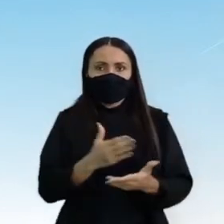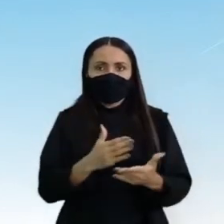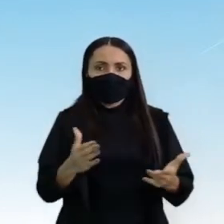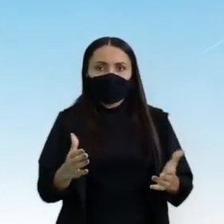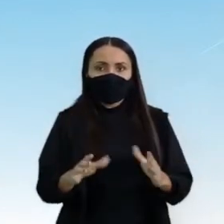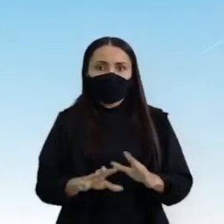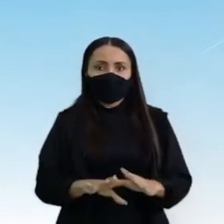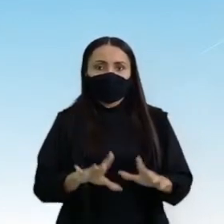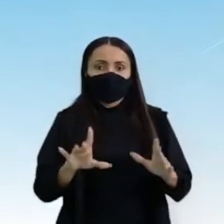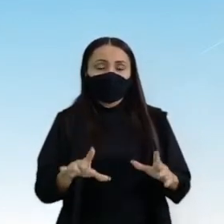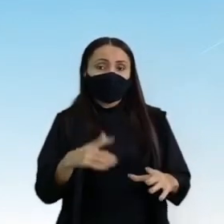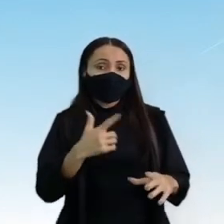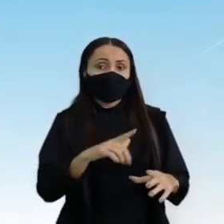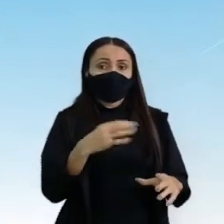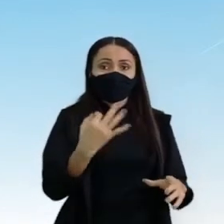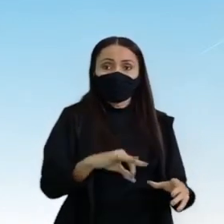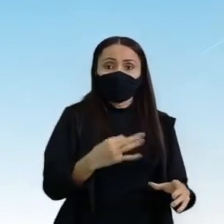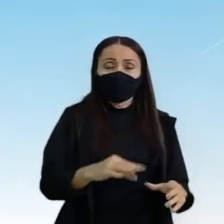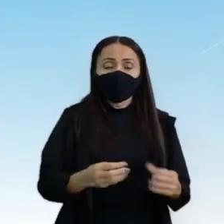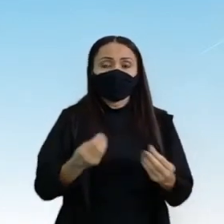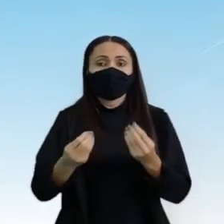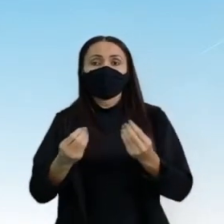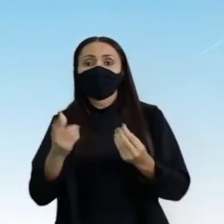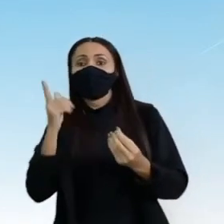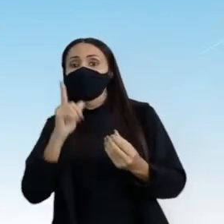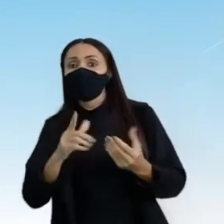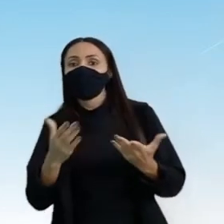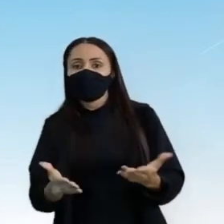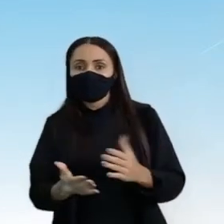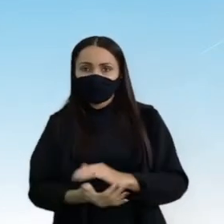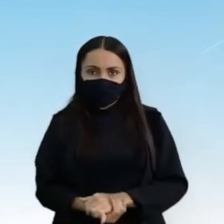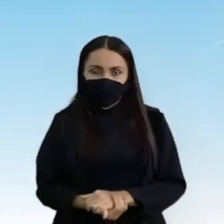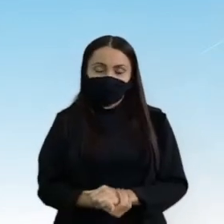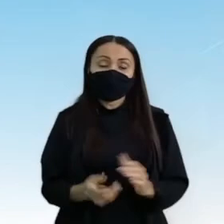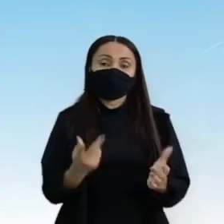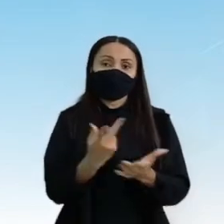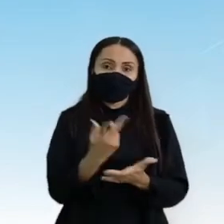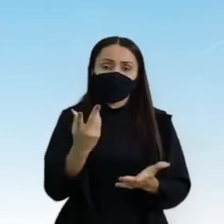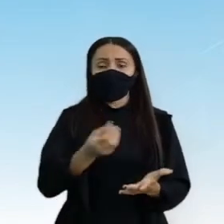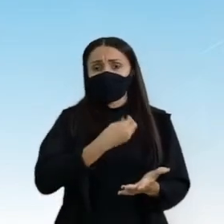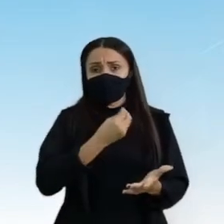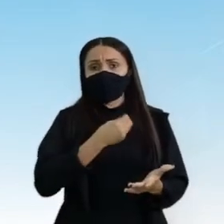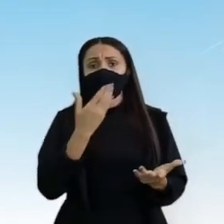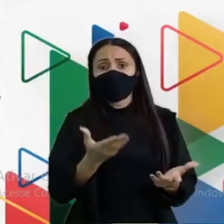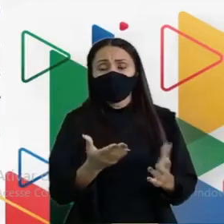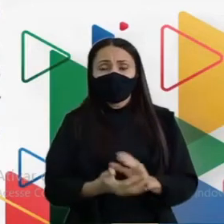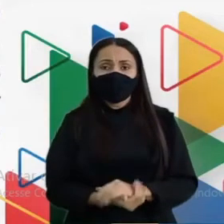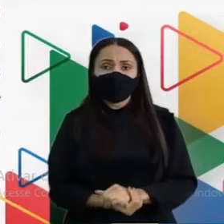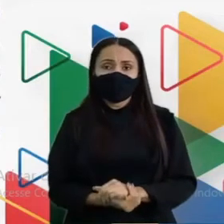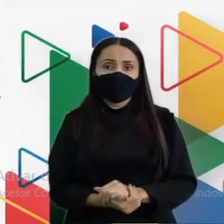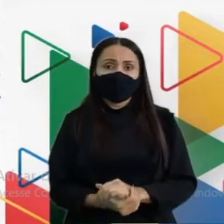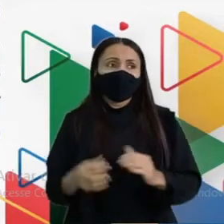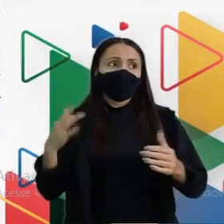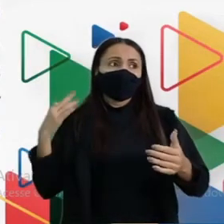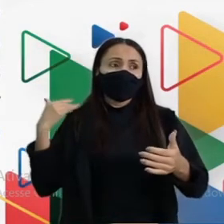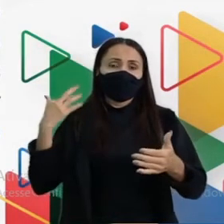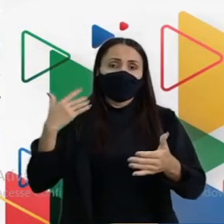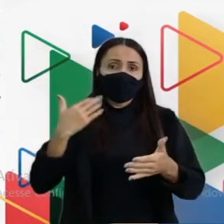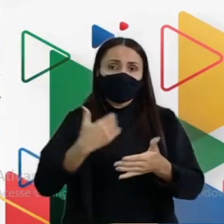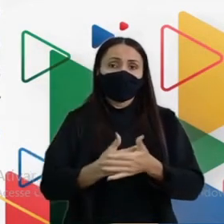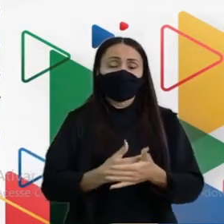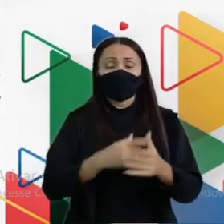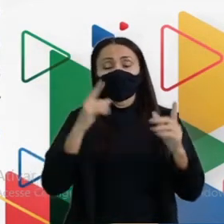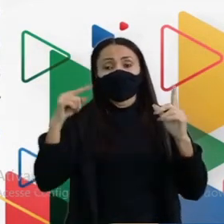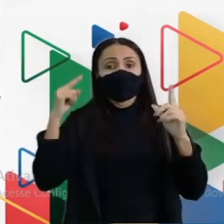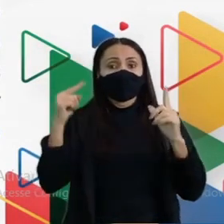né? Se você não tem dor, você não tem como ganhar. Então é assim que acontece na vida da gente. Para chegar a determinados